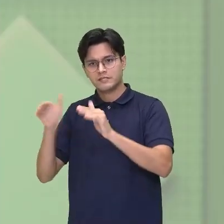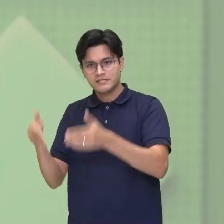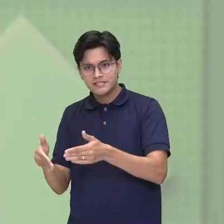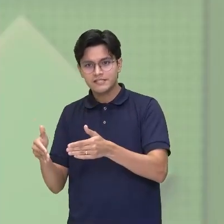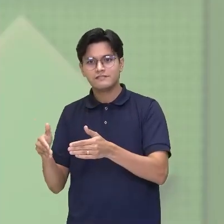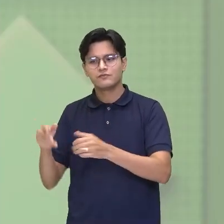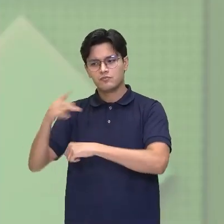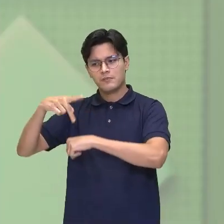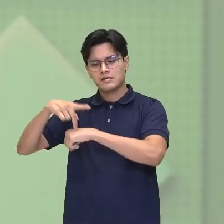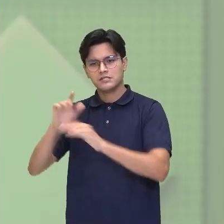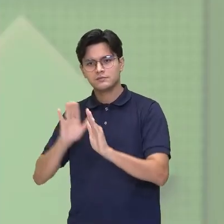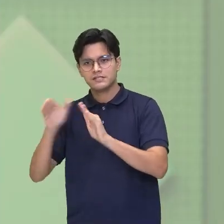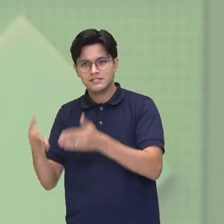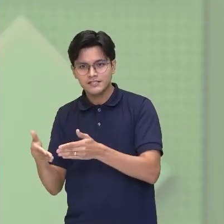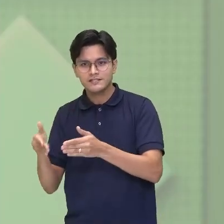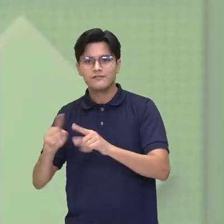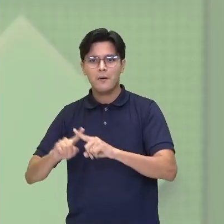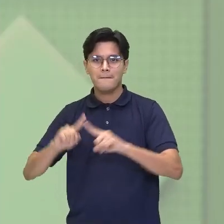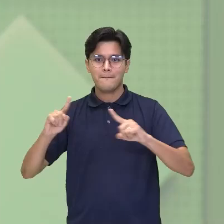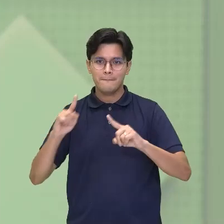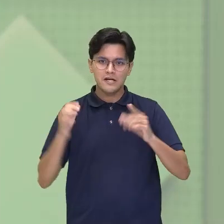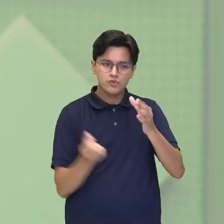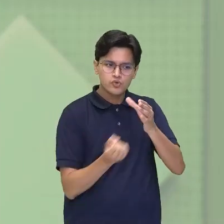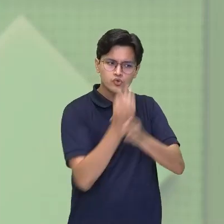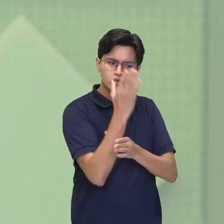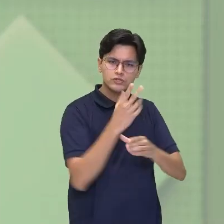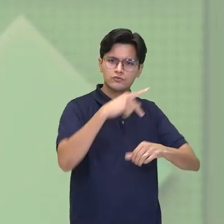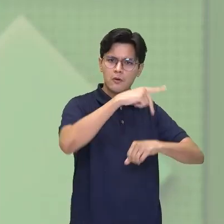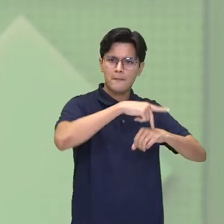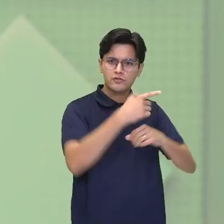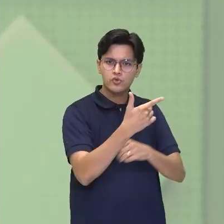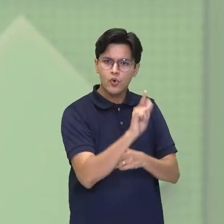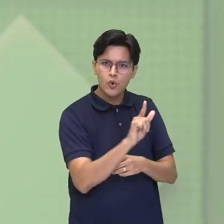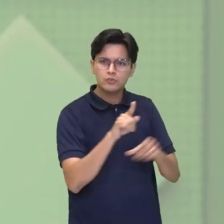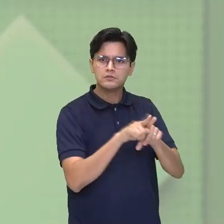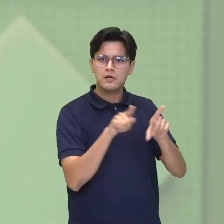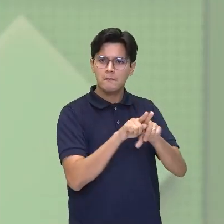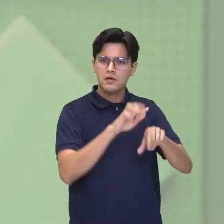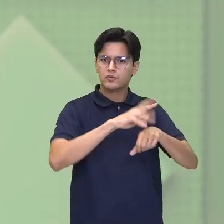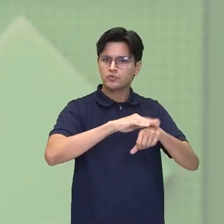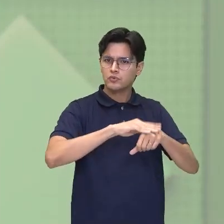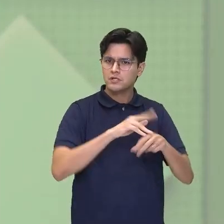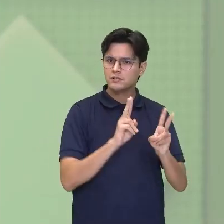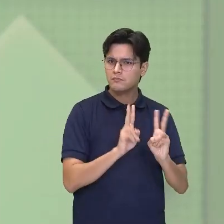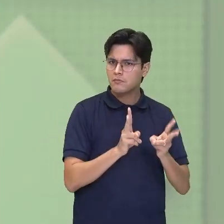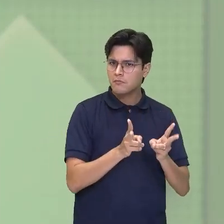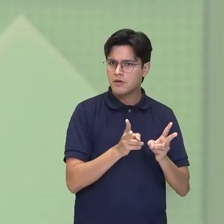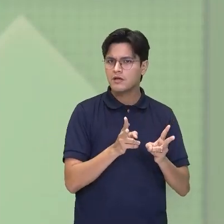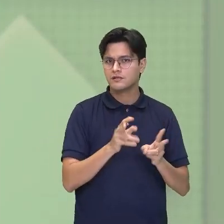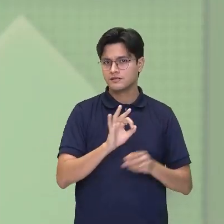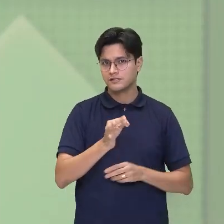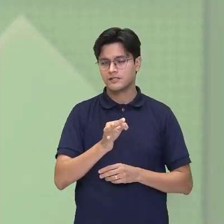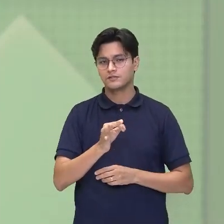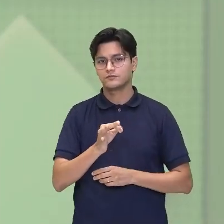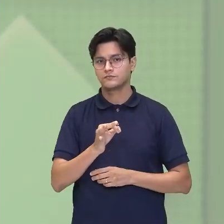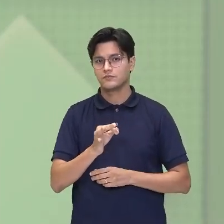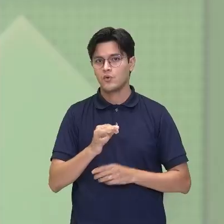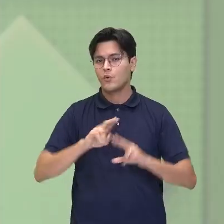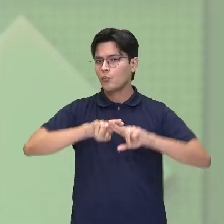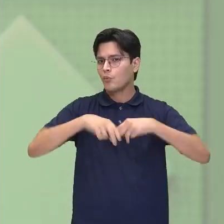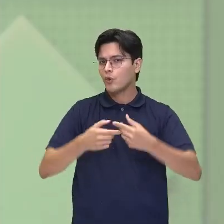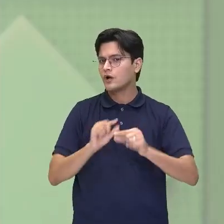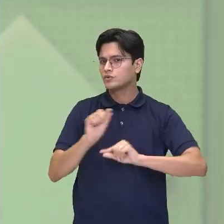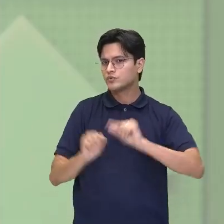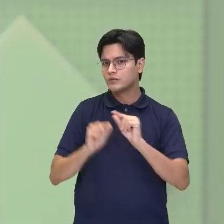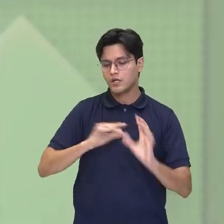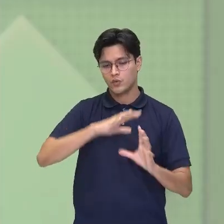que acaba levando então, né? Esses vírus, bactérias de um organismo para outras pessoas. Bom, e a gente